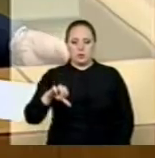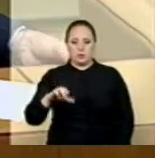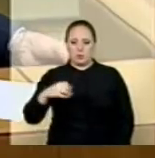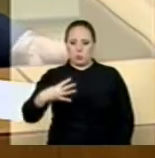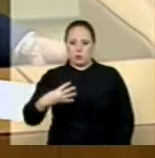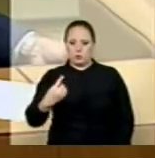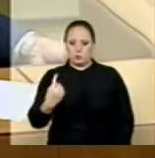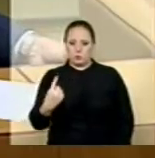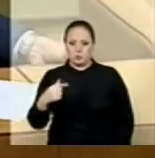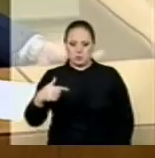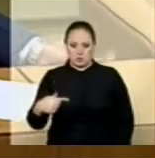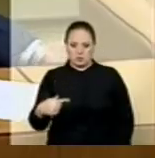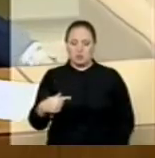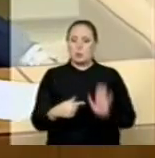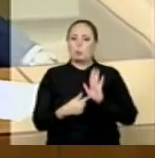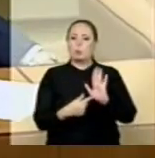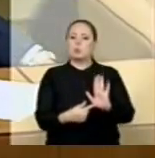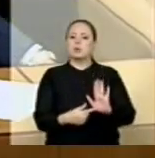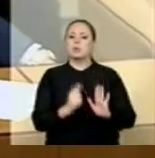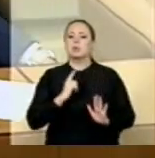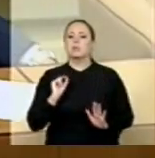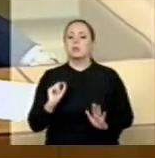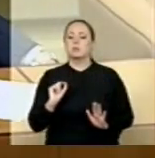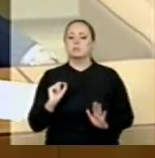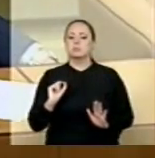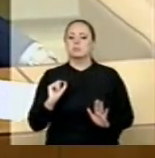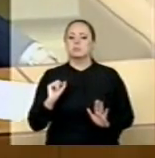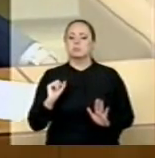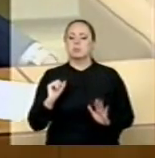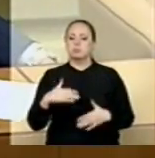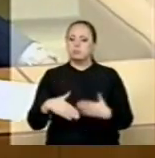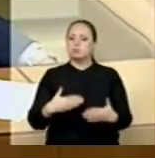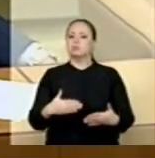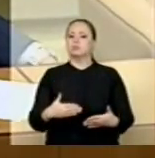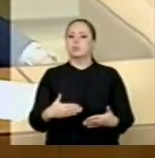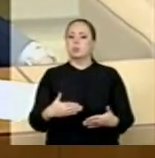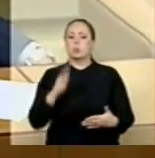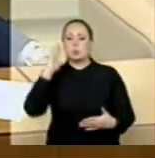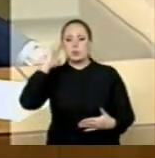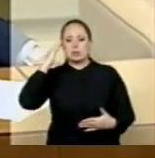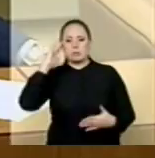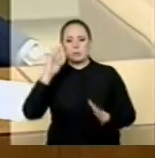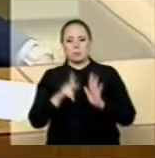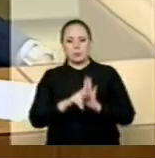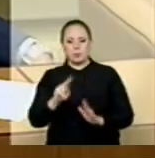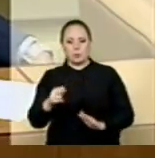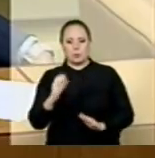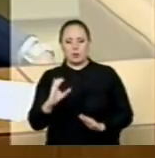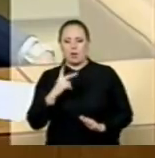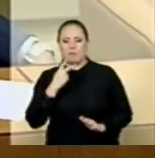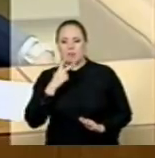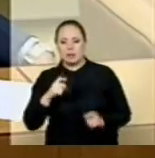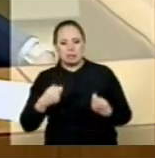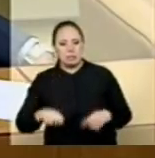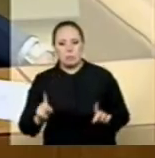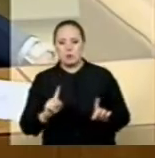89417, apontando-se mais que houve uma evolução no entendimento quanto à desnecessidade,